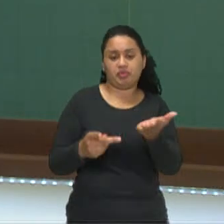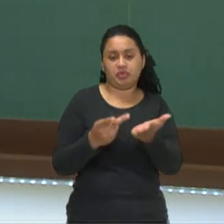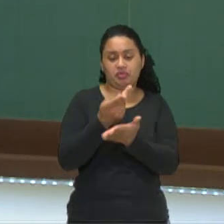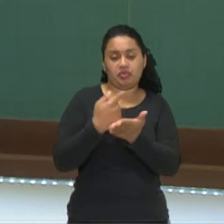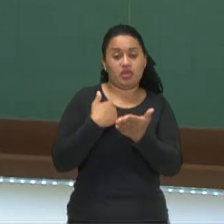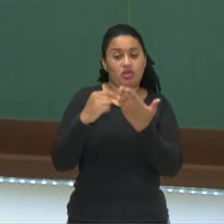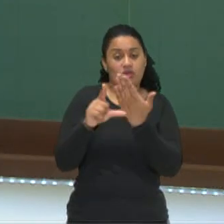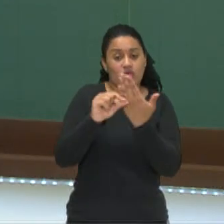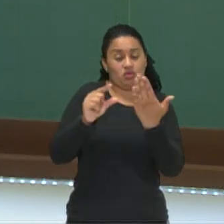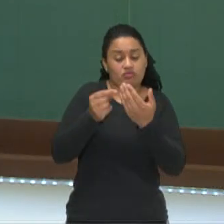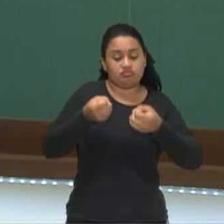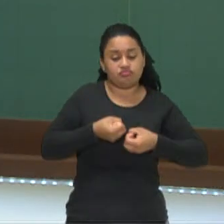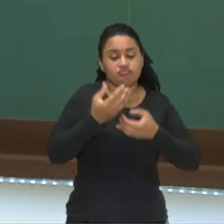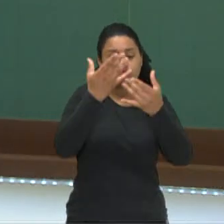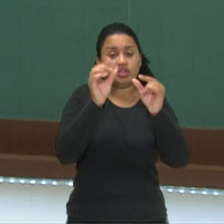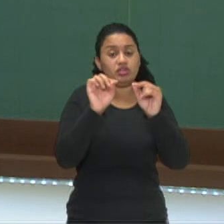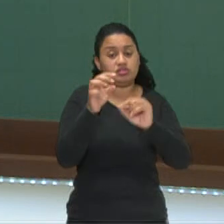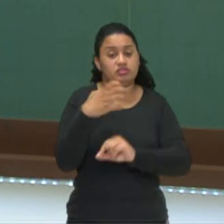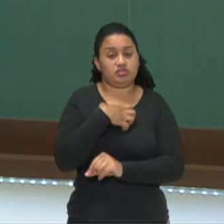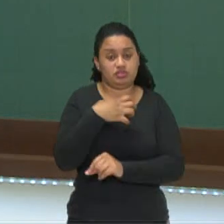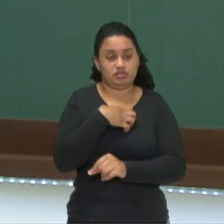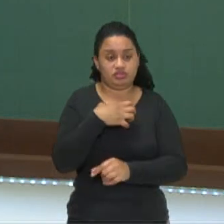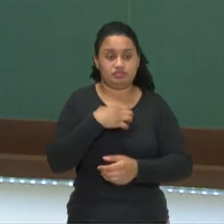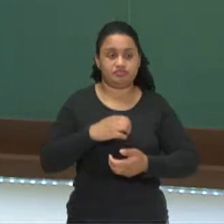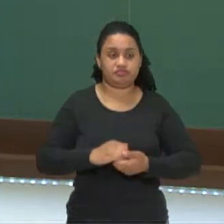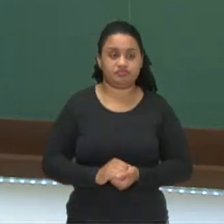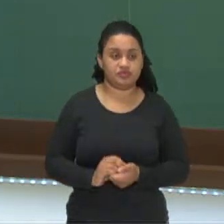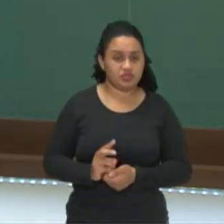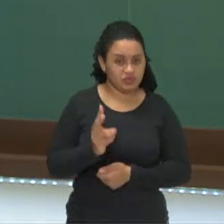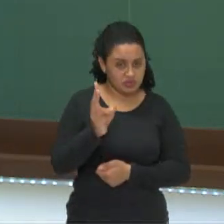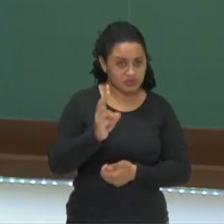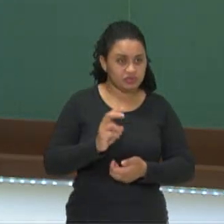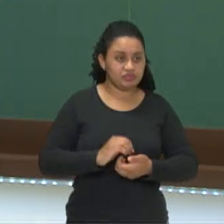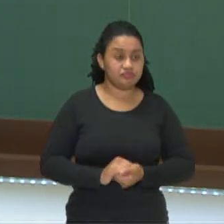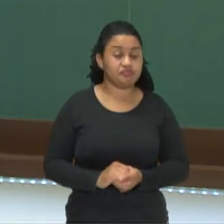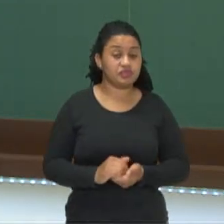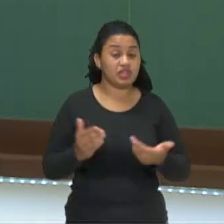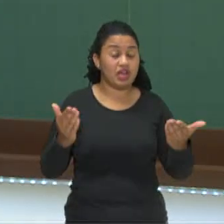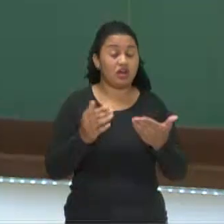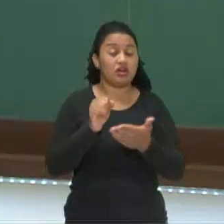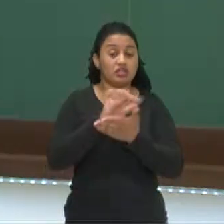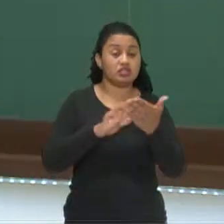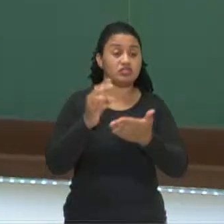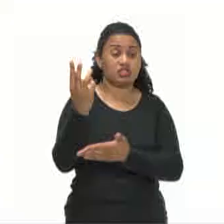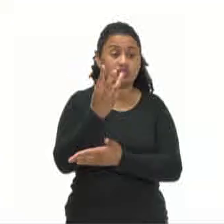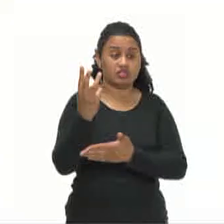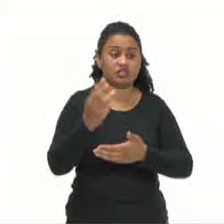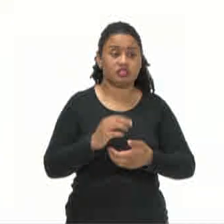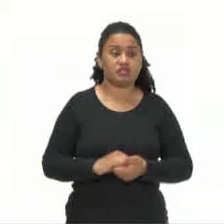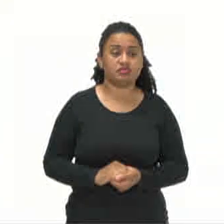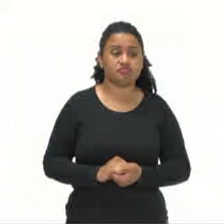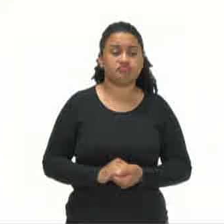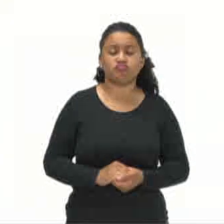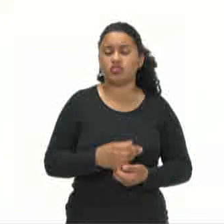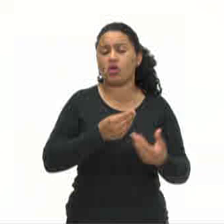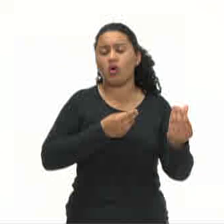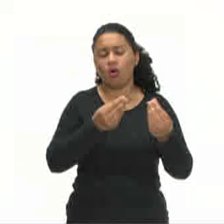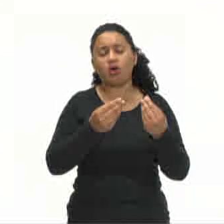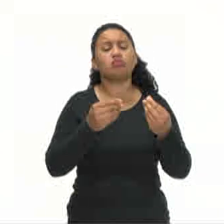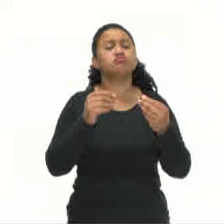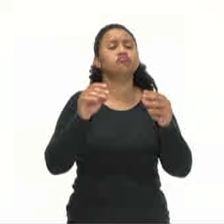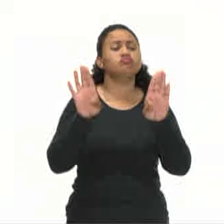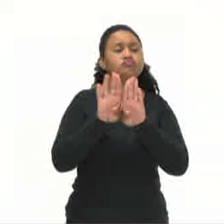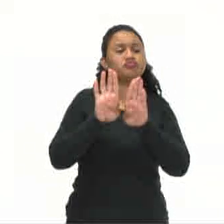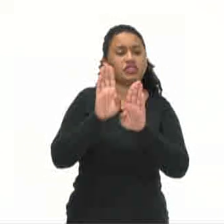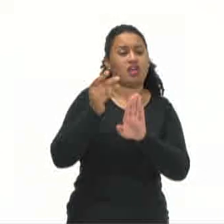realmente expressa ali o que ele sente. Vamos continuar? Na terceira atividade. Como também